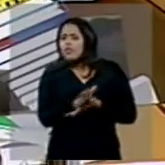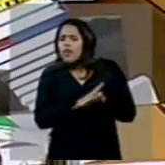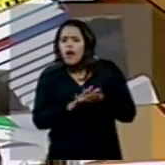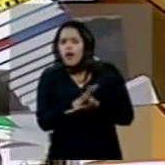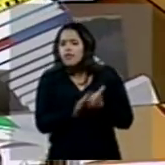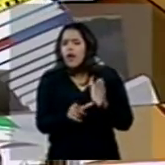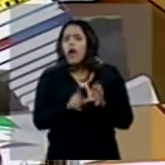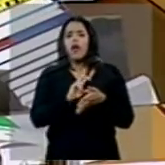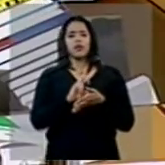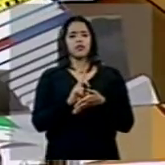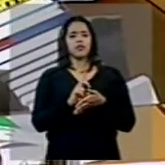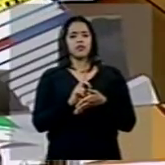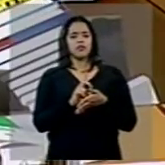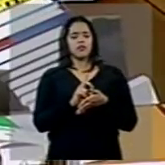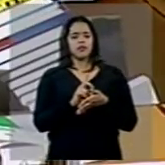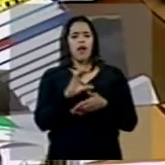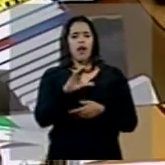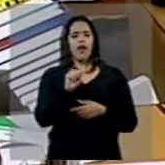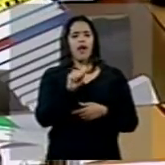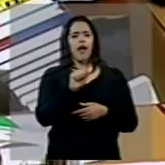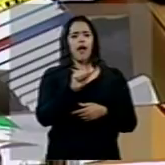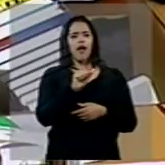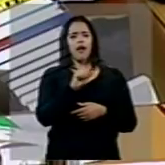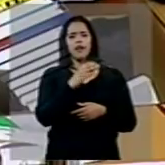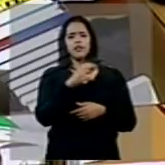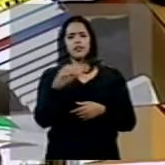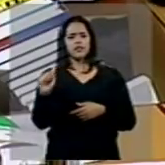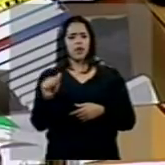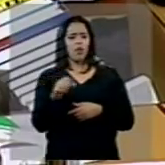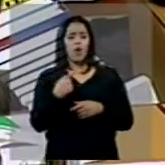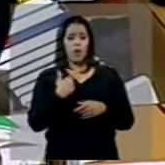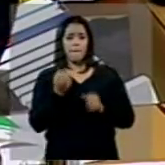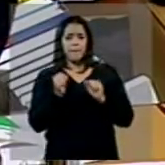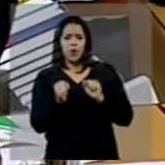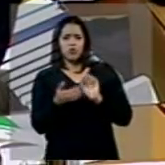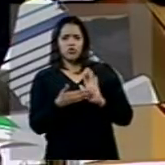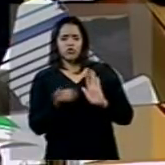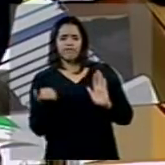cassação com C cedilha, eu posso excluir